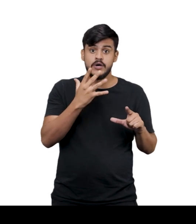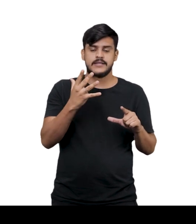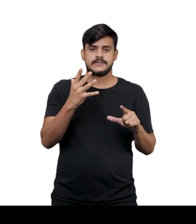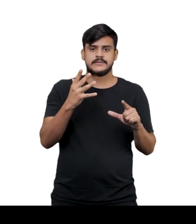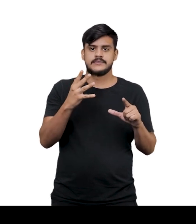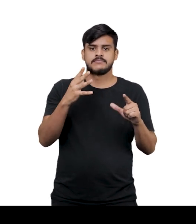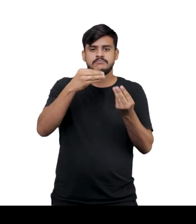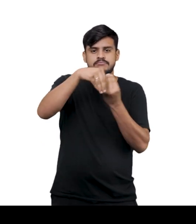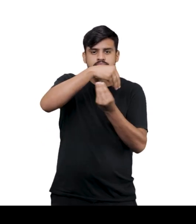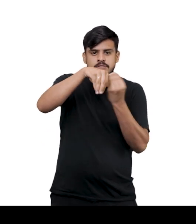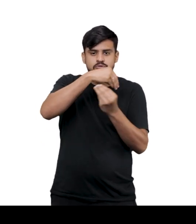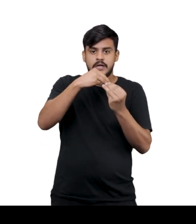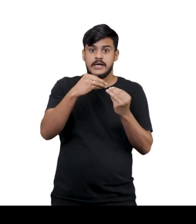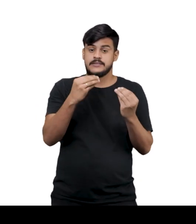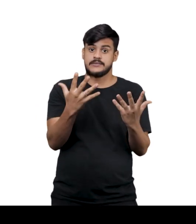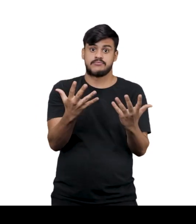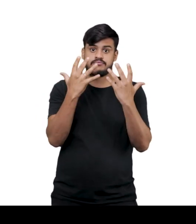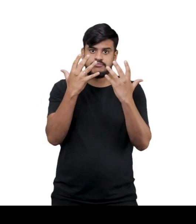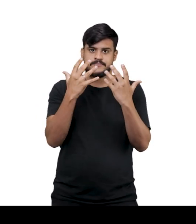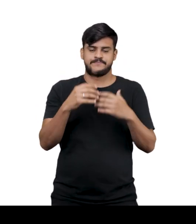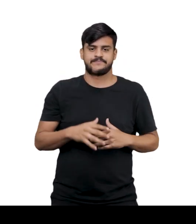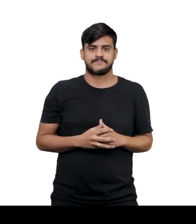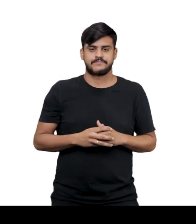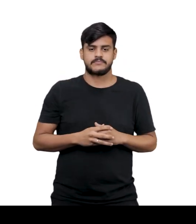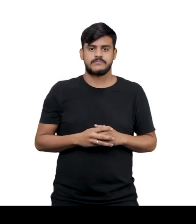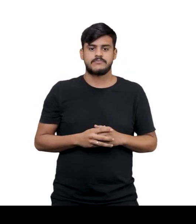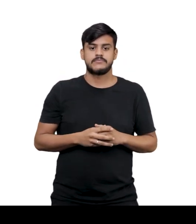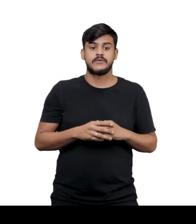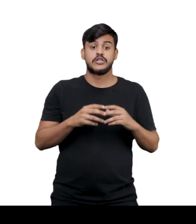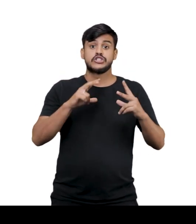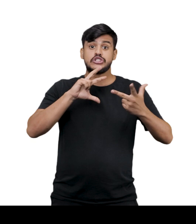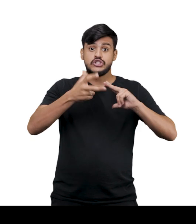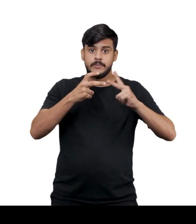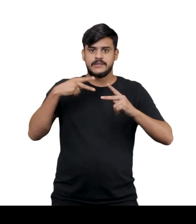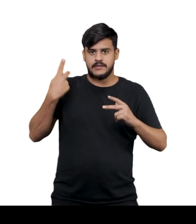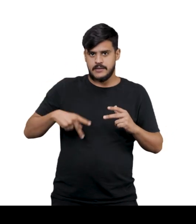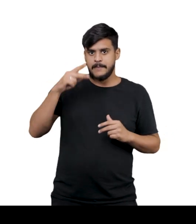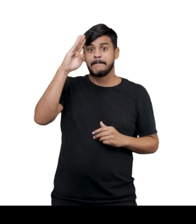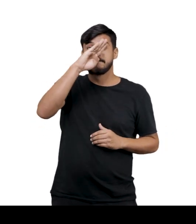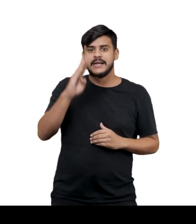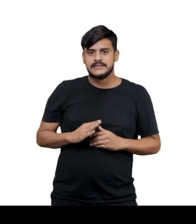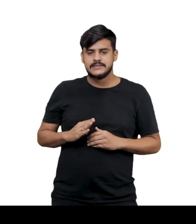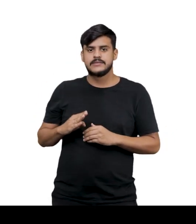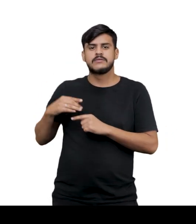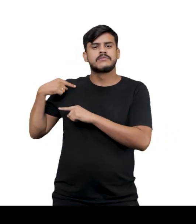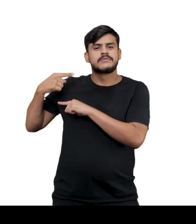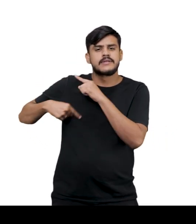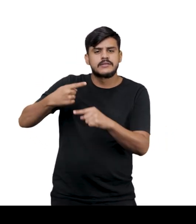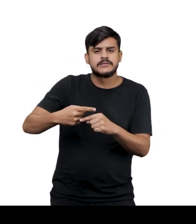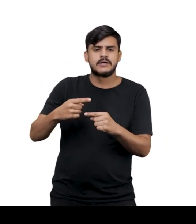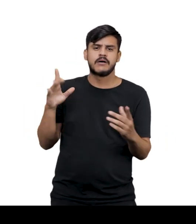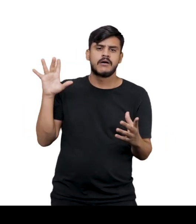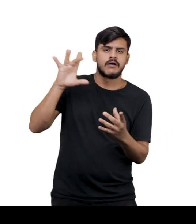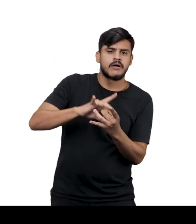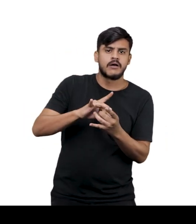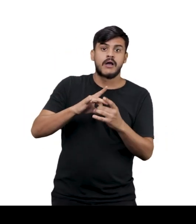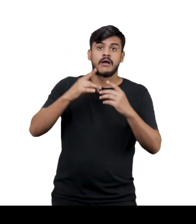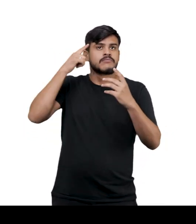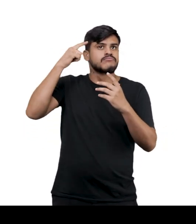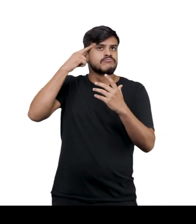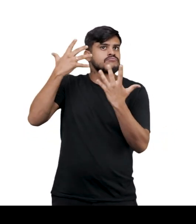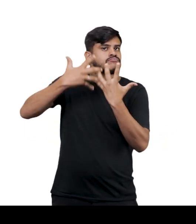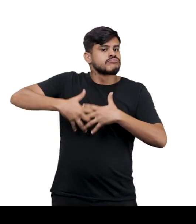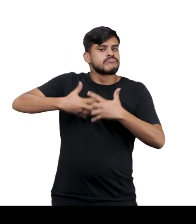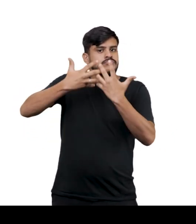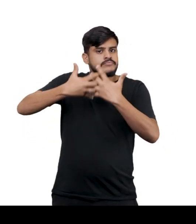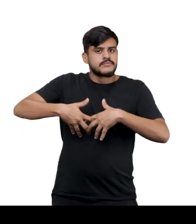uma paleta de cores não puras e chapadas. Se a geometria na tradição brasileira geralmente está ligada à